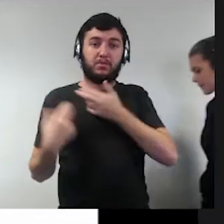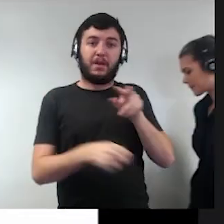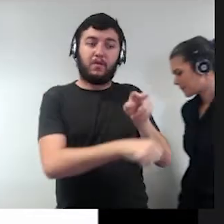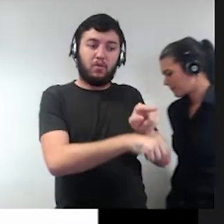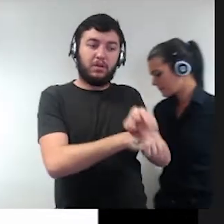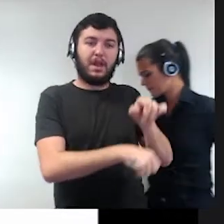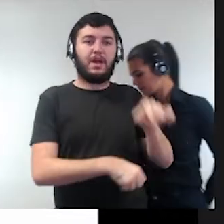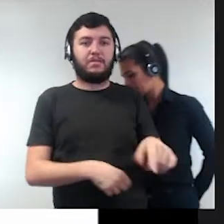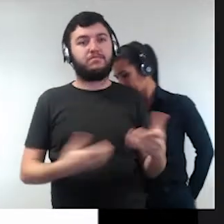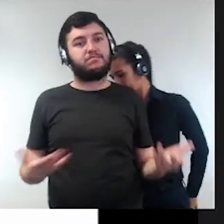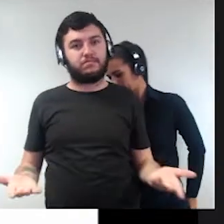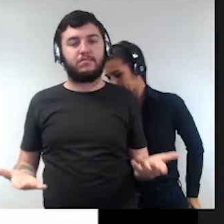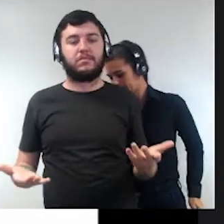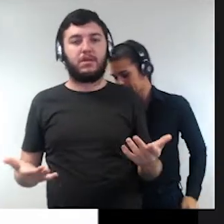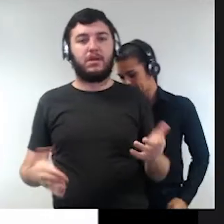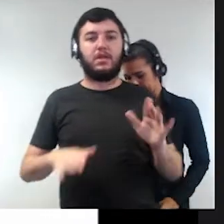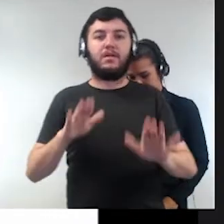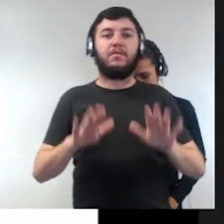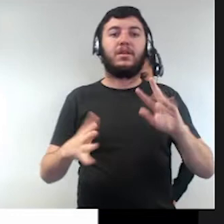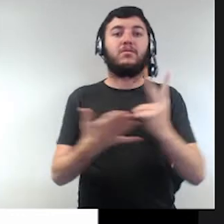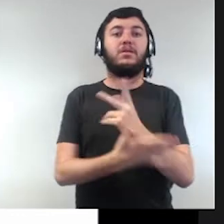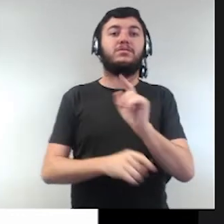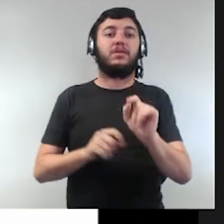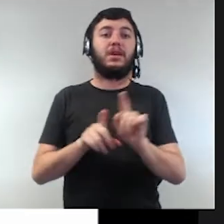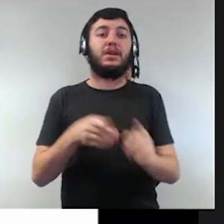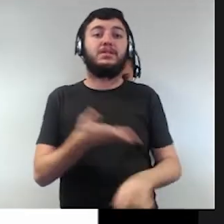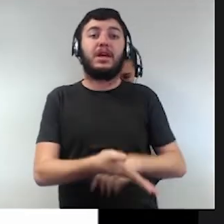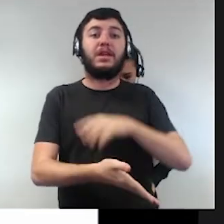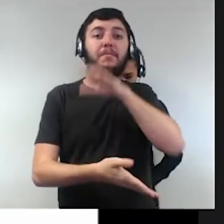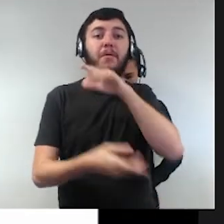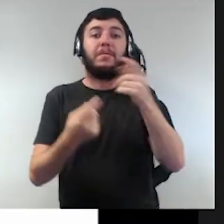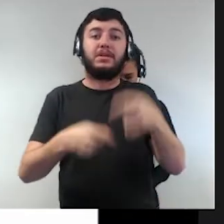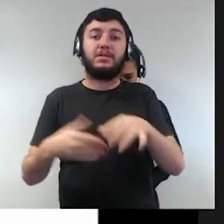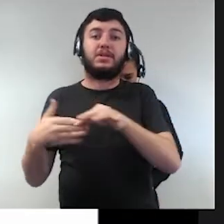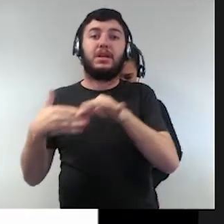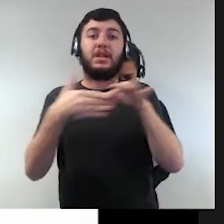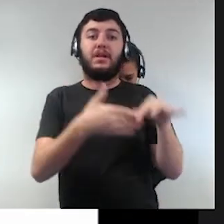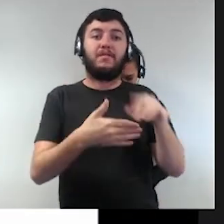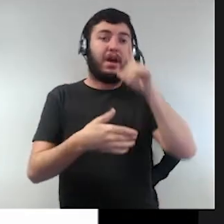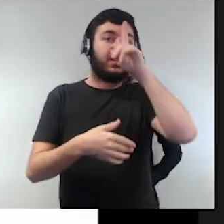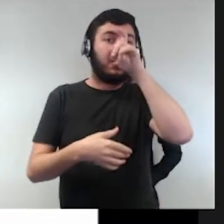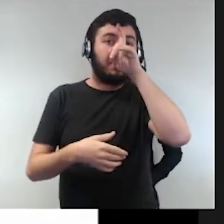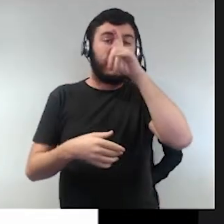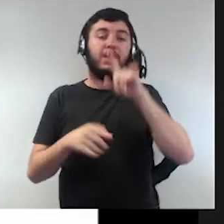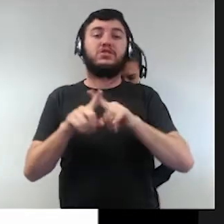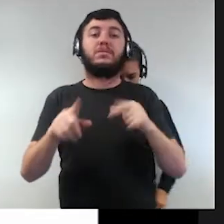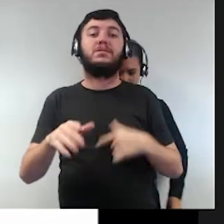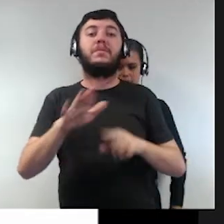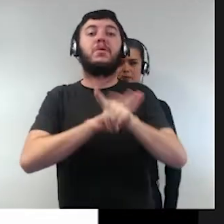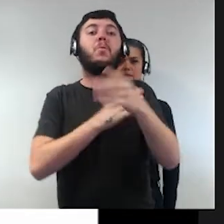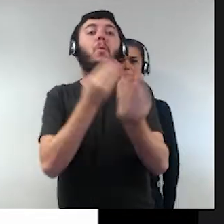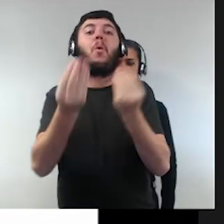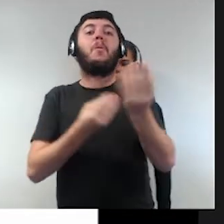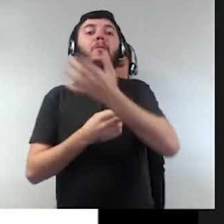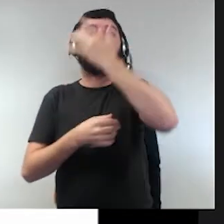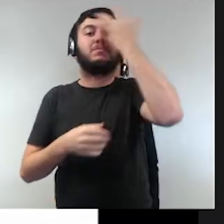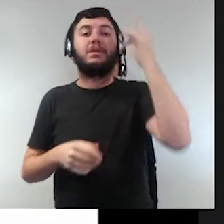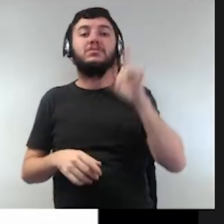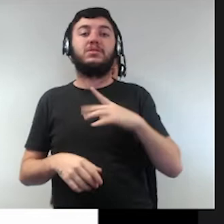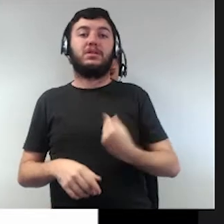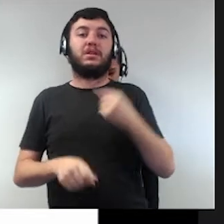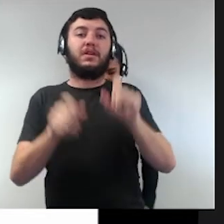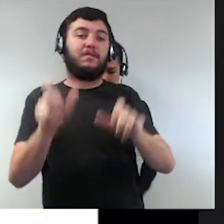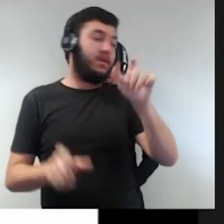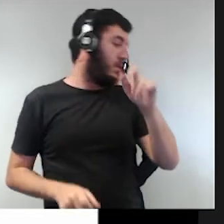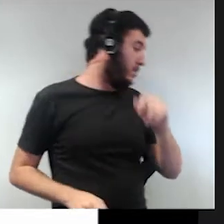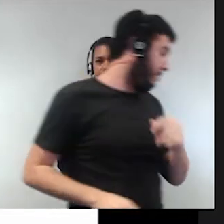Então, esse animal ele deve ser conduzido ao médico. Como é que as pessoas que estão chateadas com esse acontecimento têm que fazer? Elas